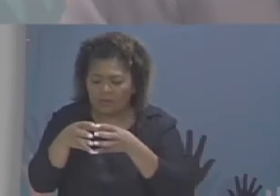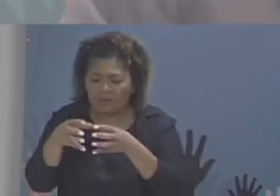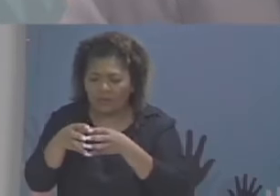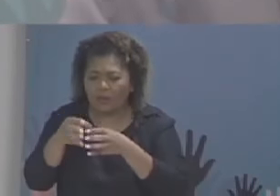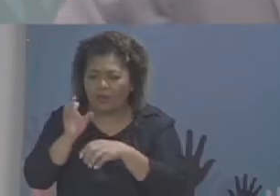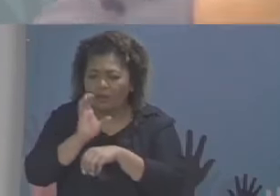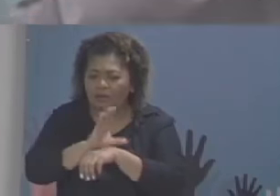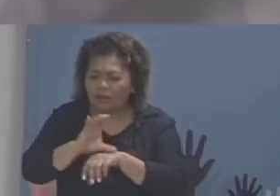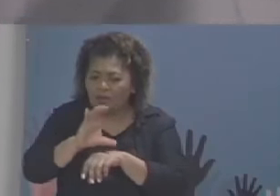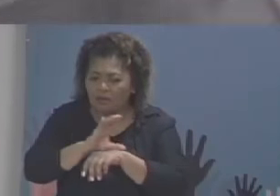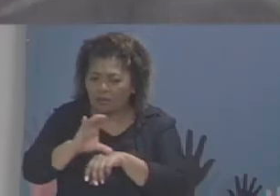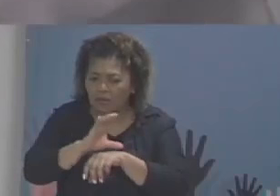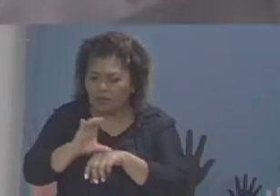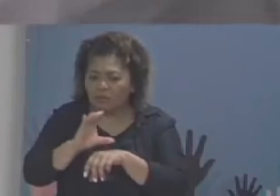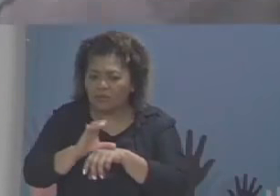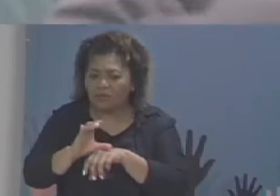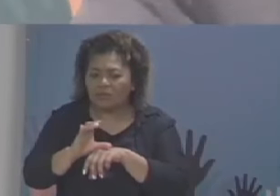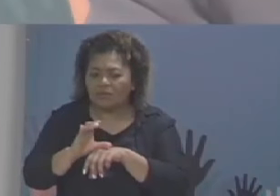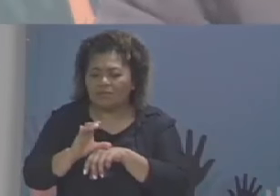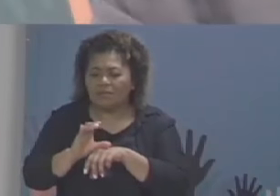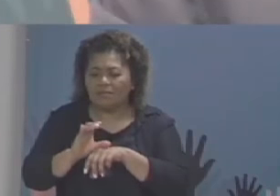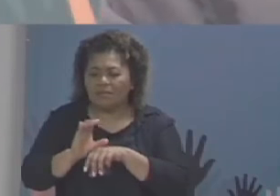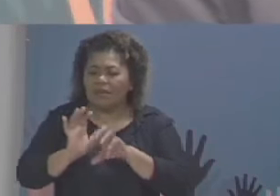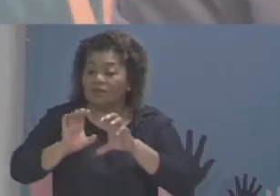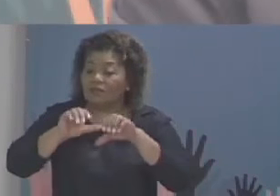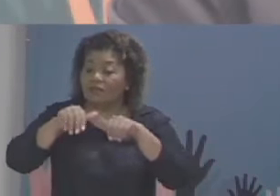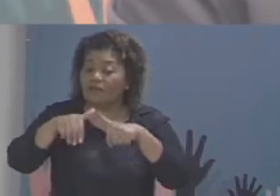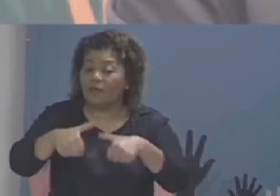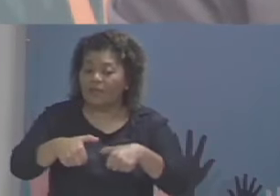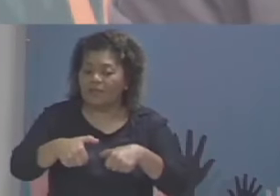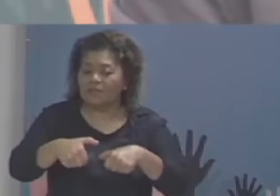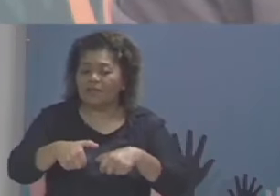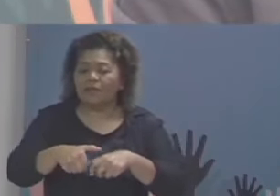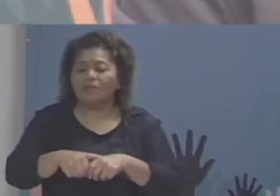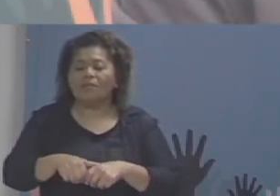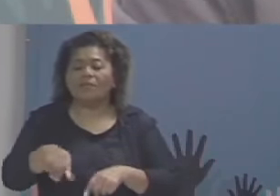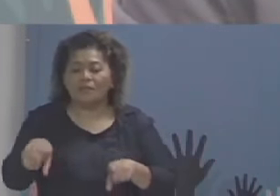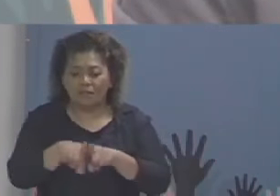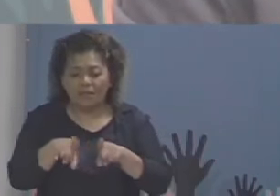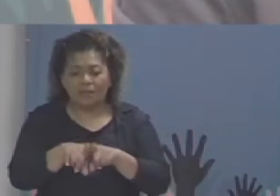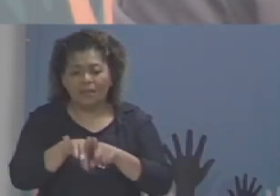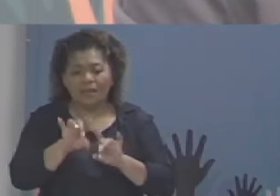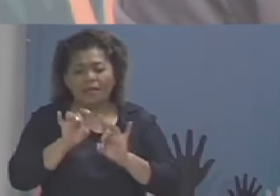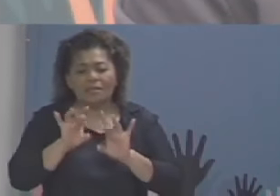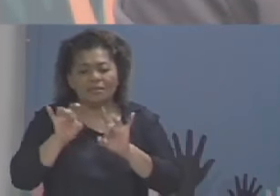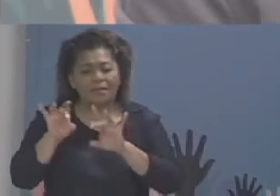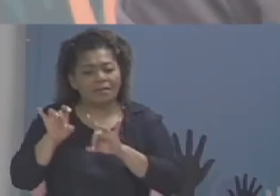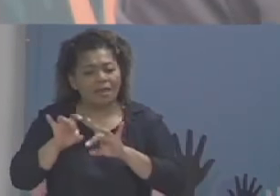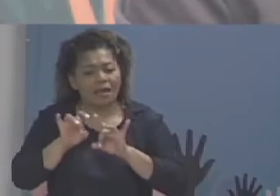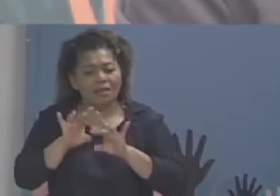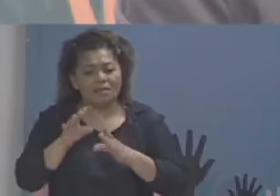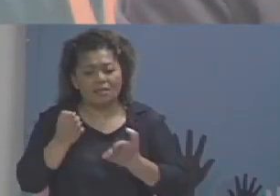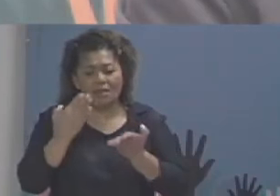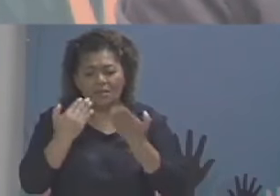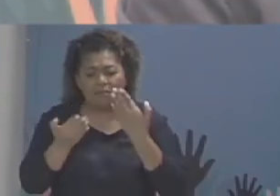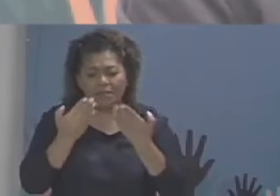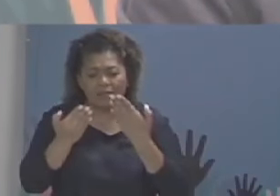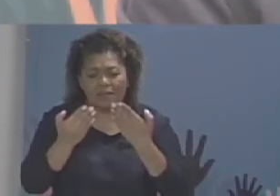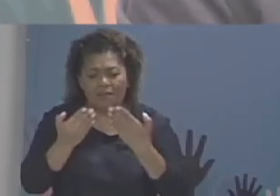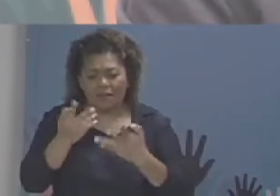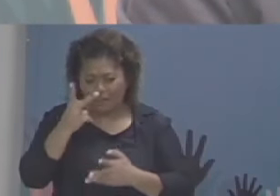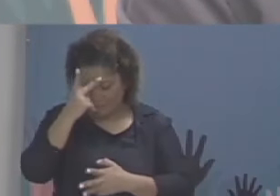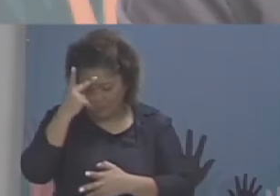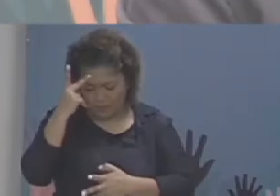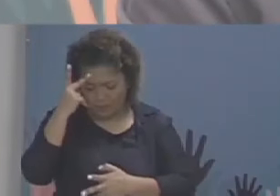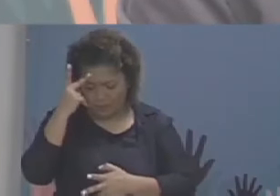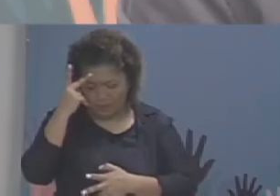a comissão que faz a interface com os títulos de especialista, que avalia a questão da especialidade da psicologia. São pessoas de notório